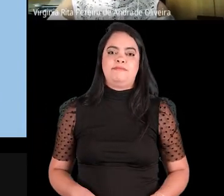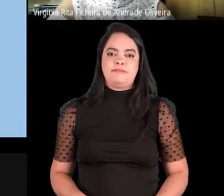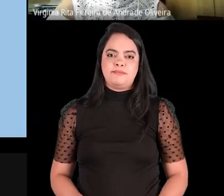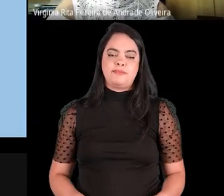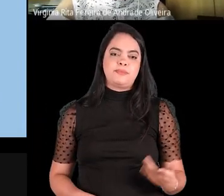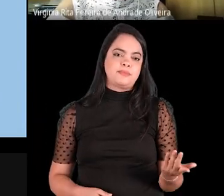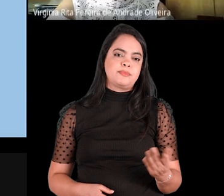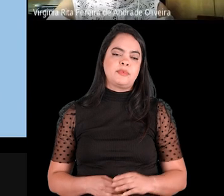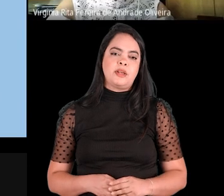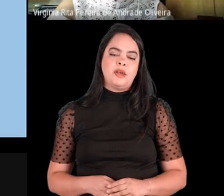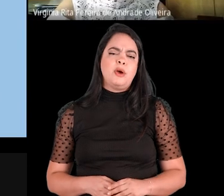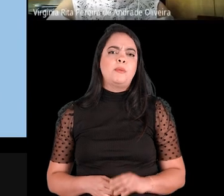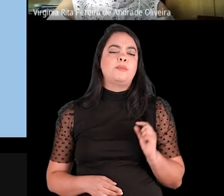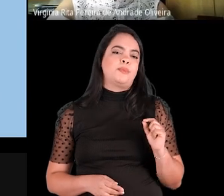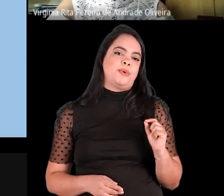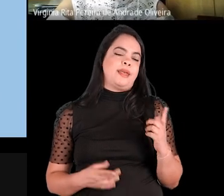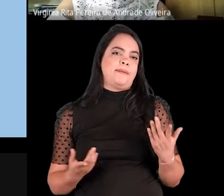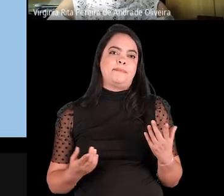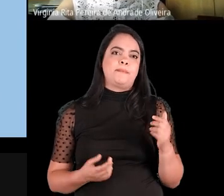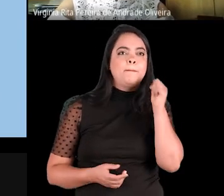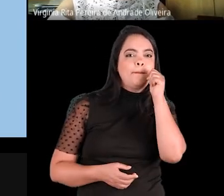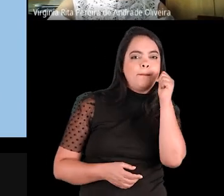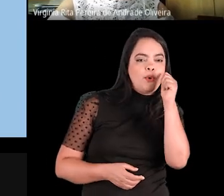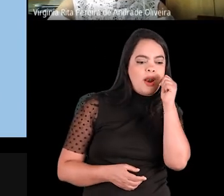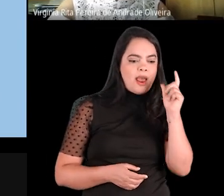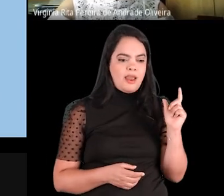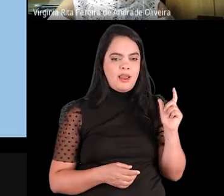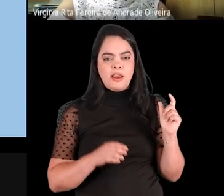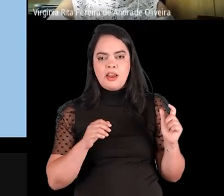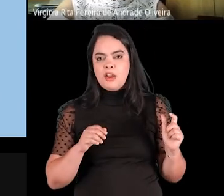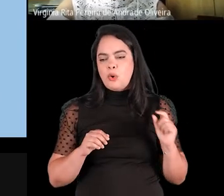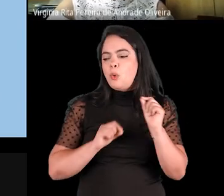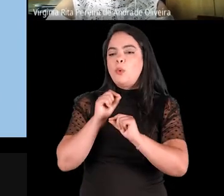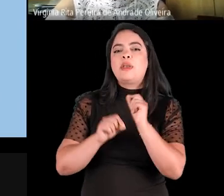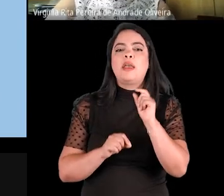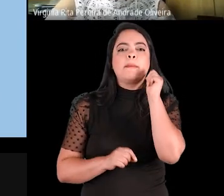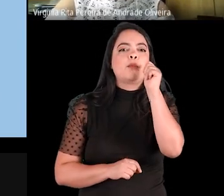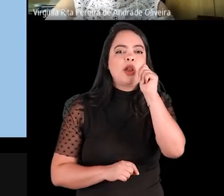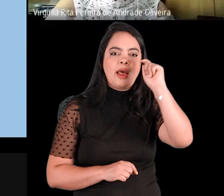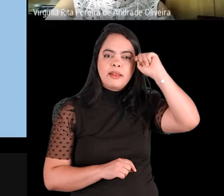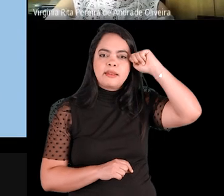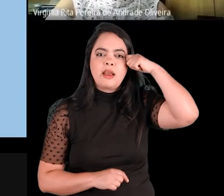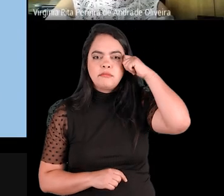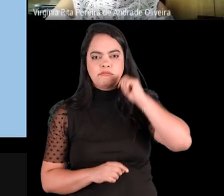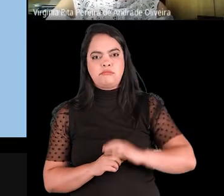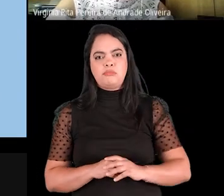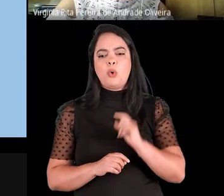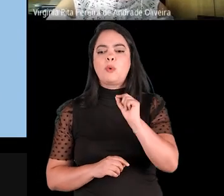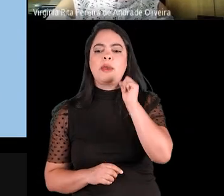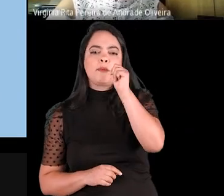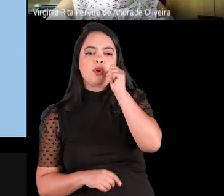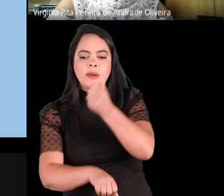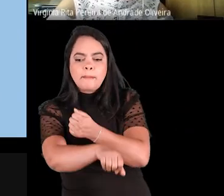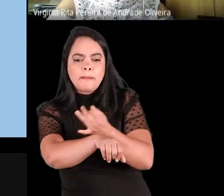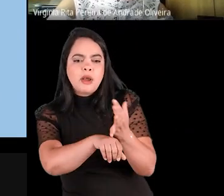que é ser mulher, o que é ser mulher negra, o que é ser mulher branca, né? O que é ser homem, o